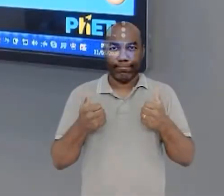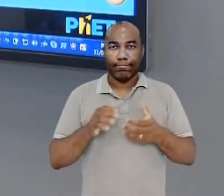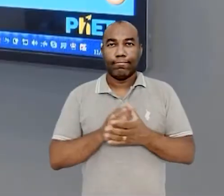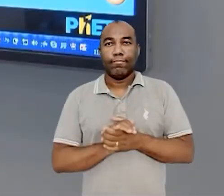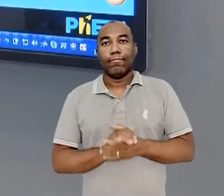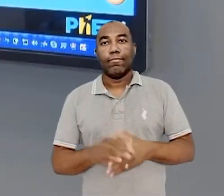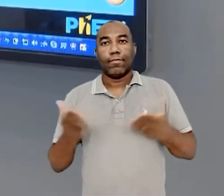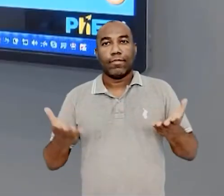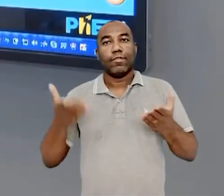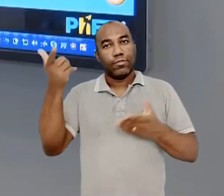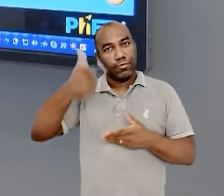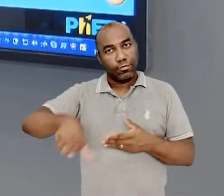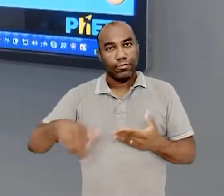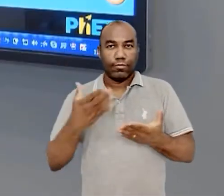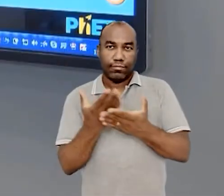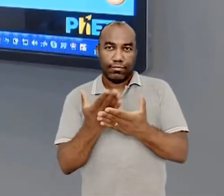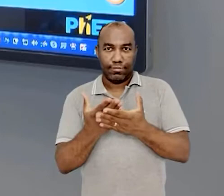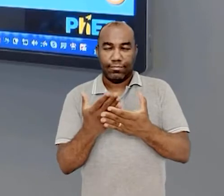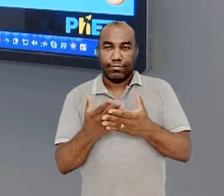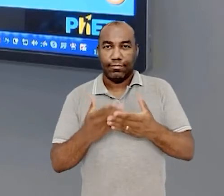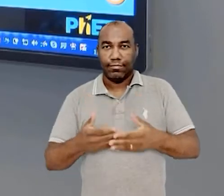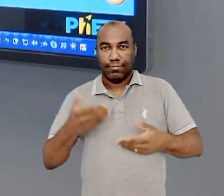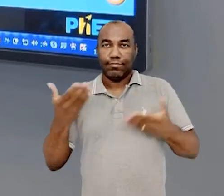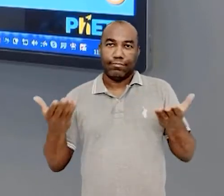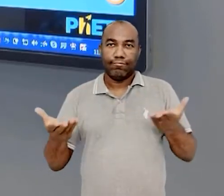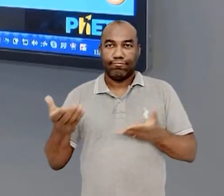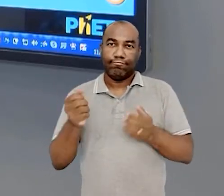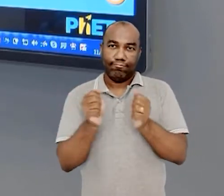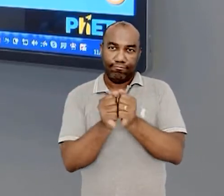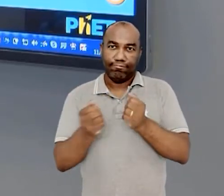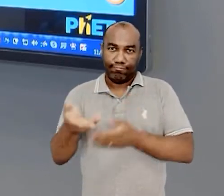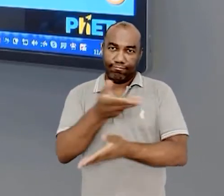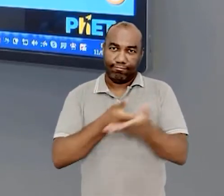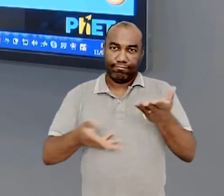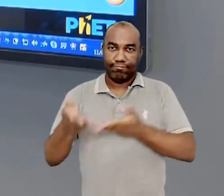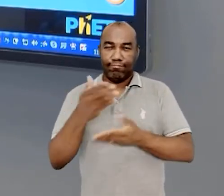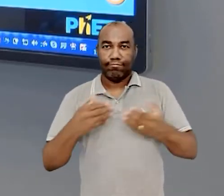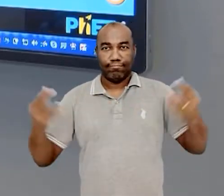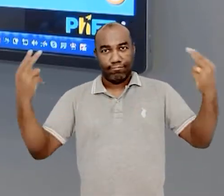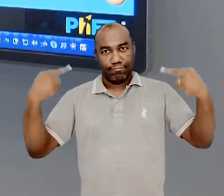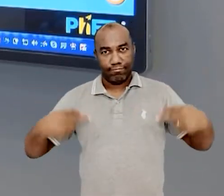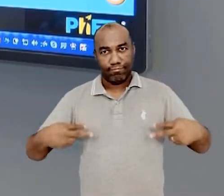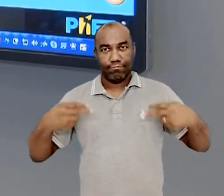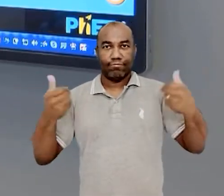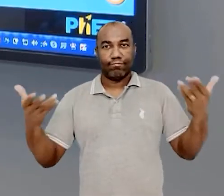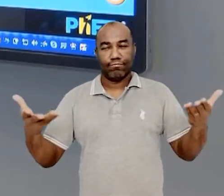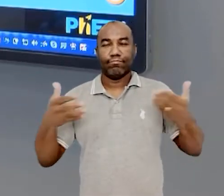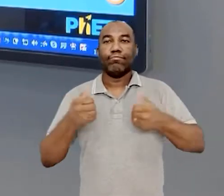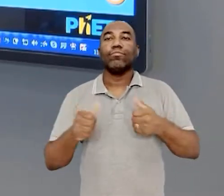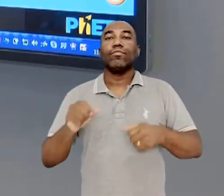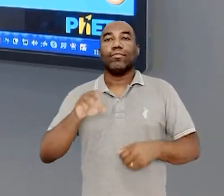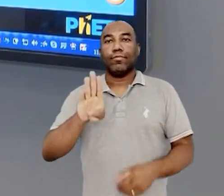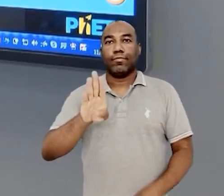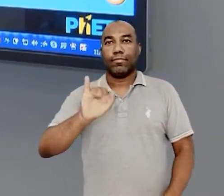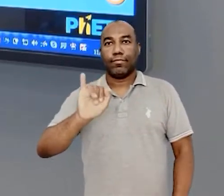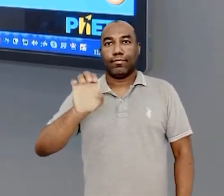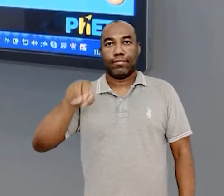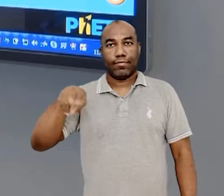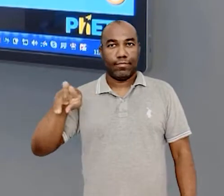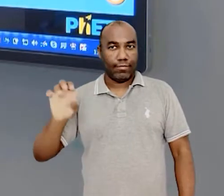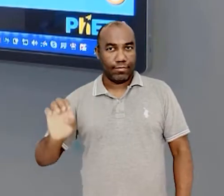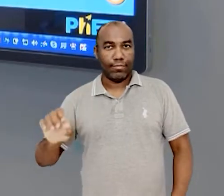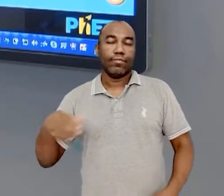Então, moçada, aqui estamos mais uma vez com vocês, ao vivo e a cores. Eu sou o Dibene, estarei falando com vocês